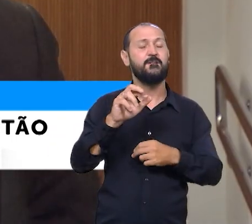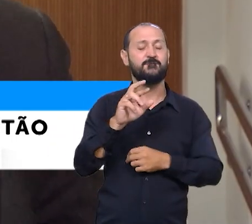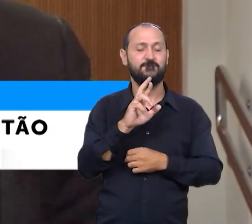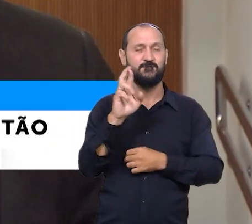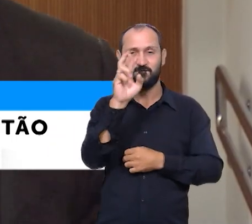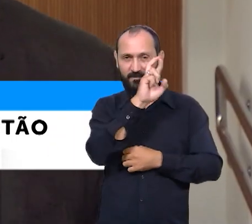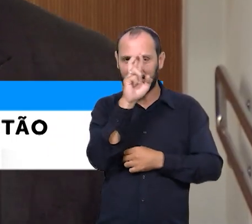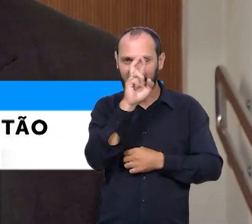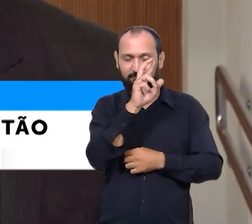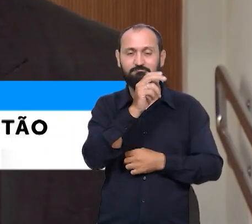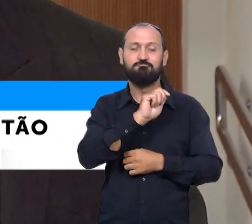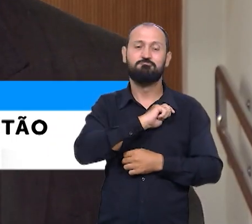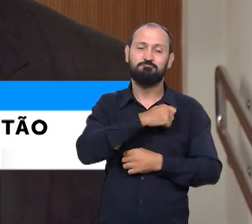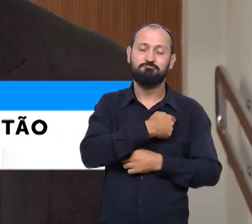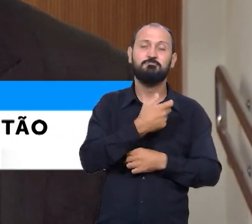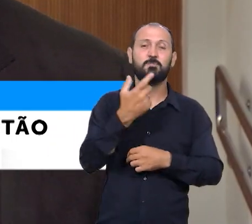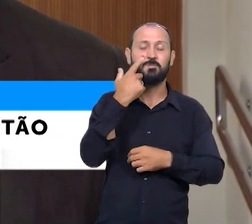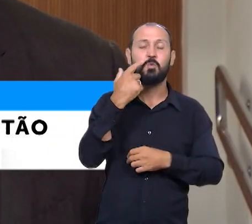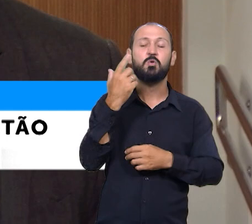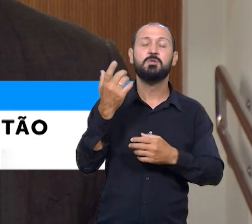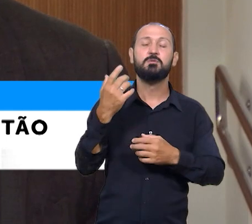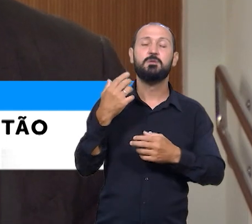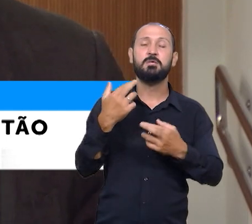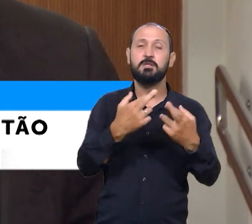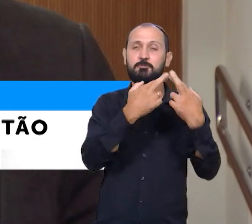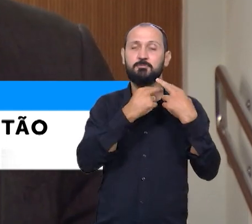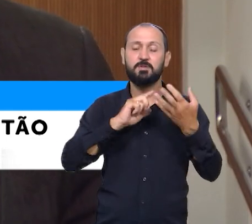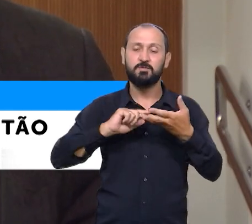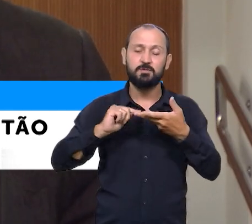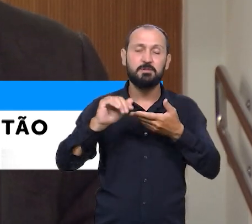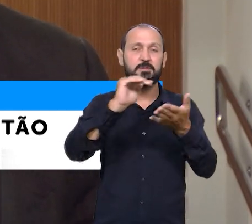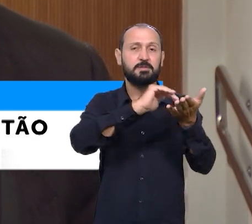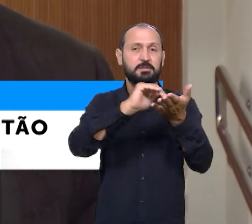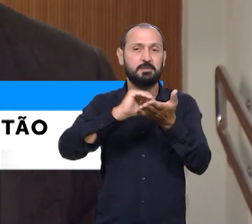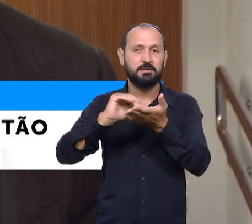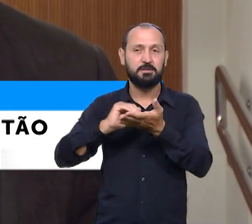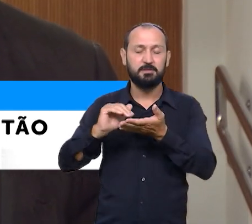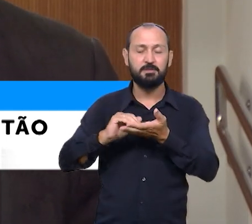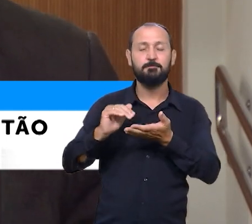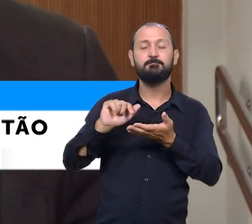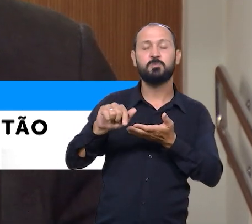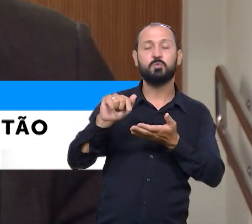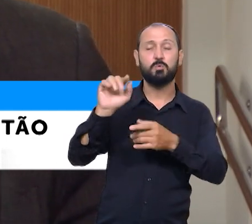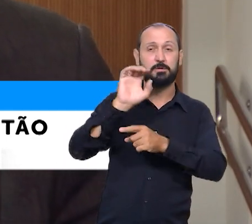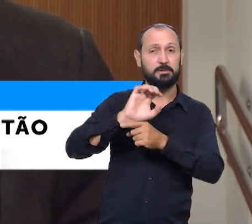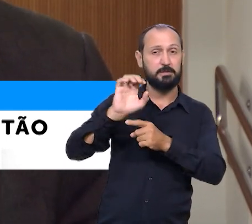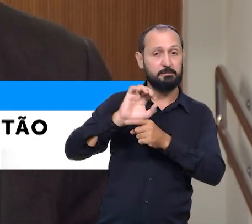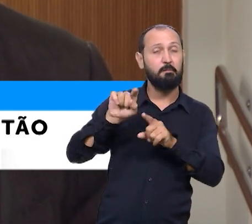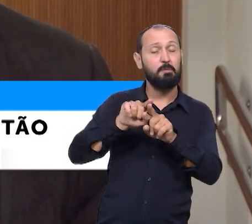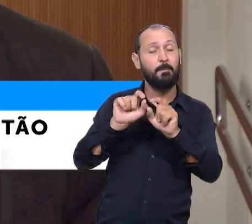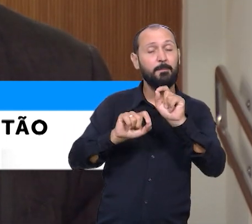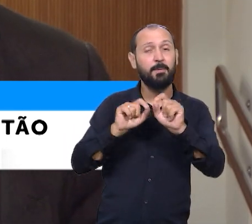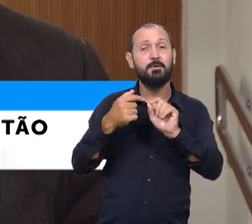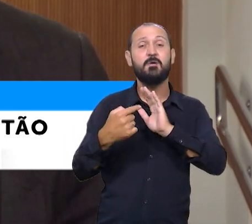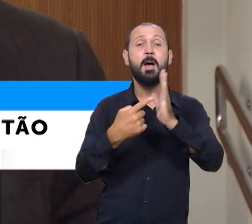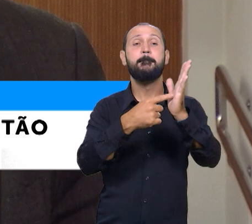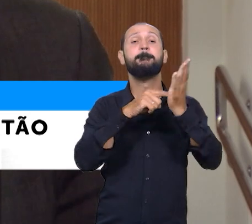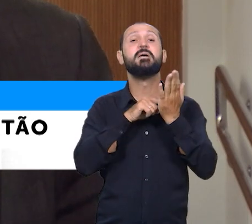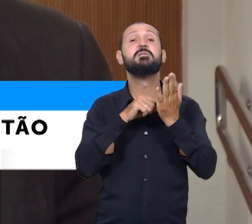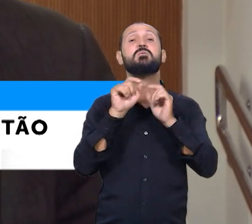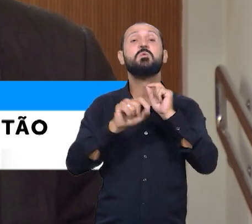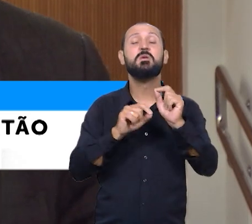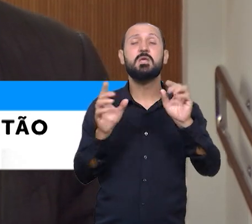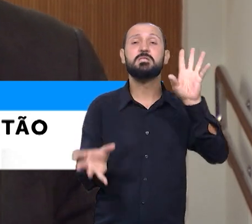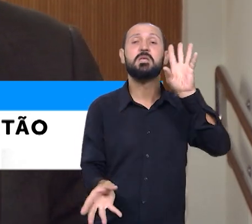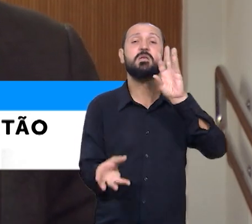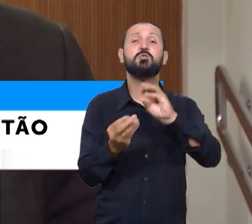aqui é fiscalizar, Então hoje a gente recebe essa demanda de vários secretários municipais, da Secretaria de Saúde Estadual também, que vem apresentar